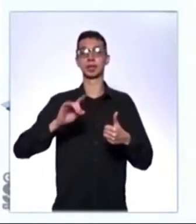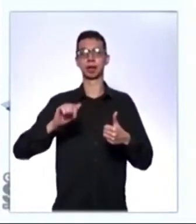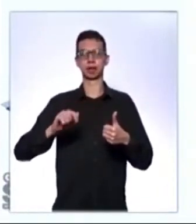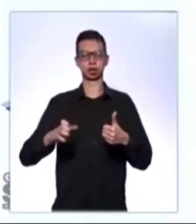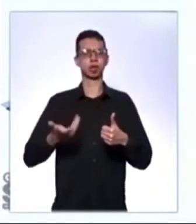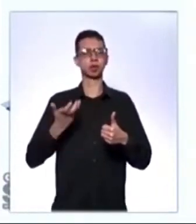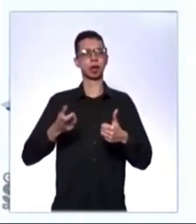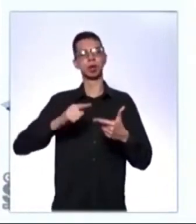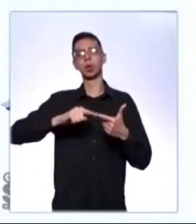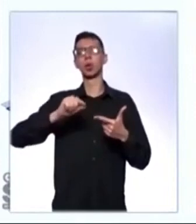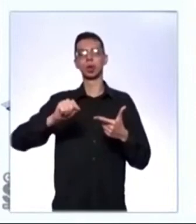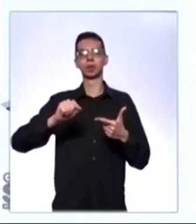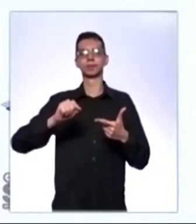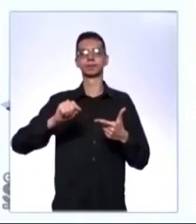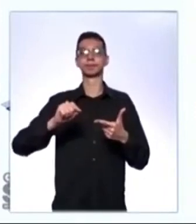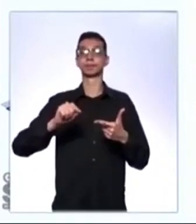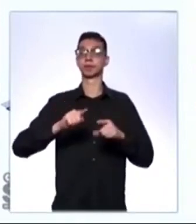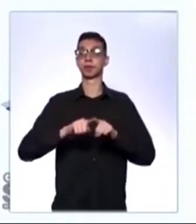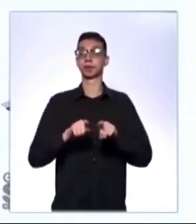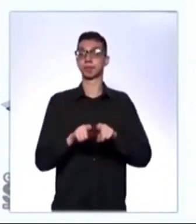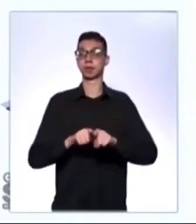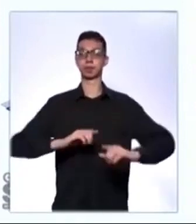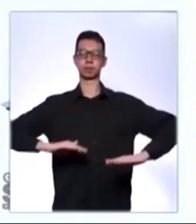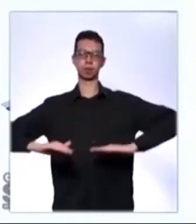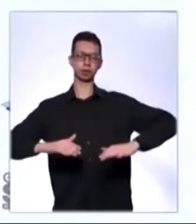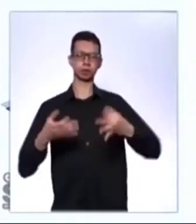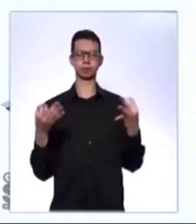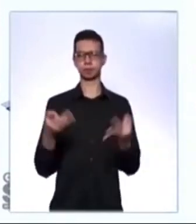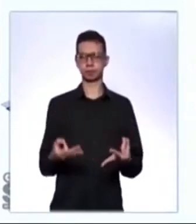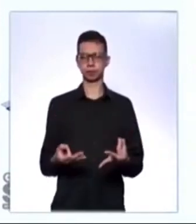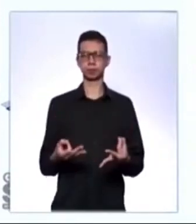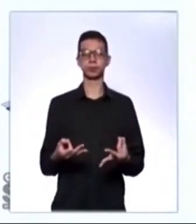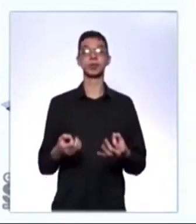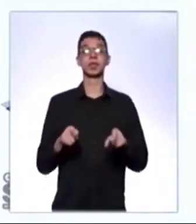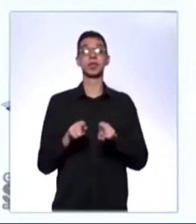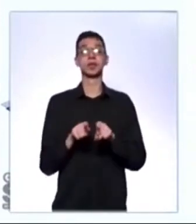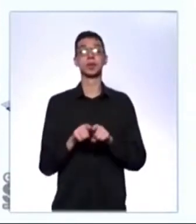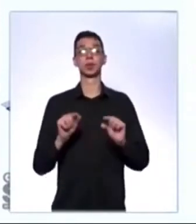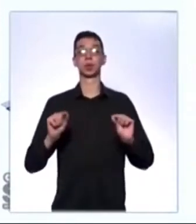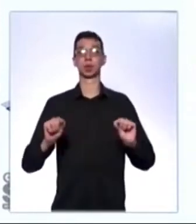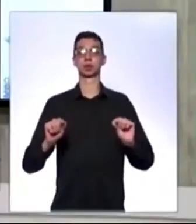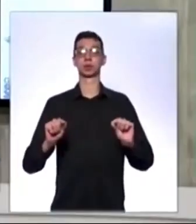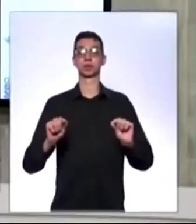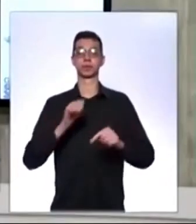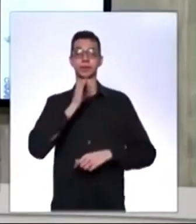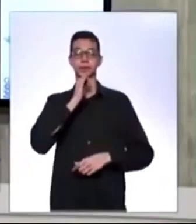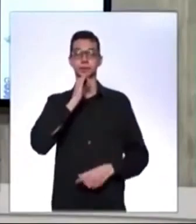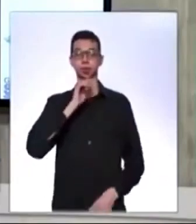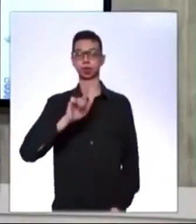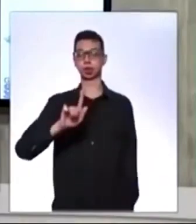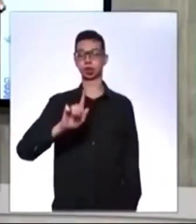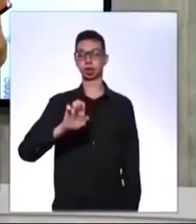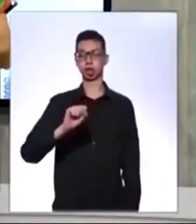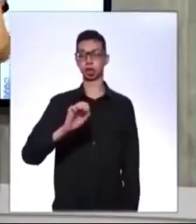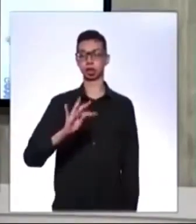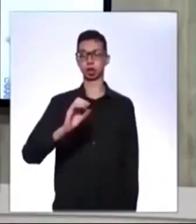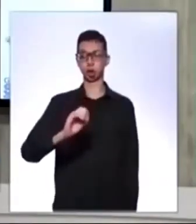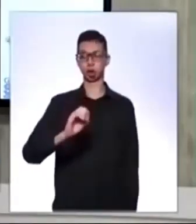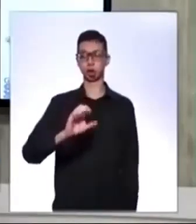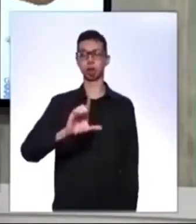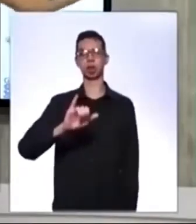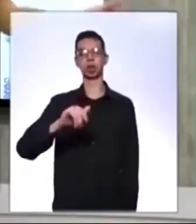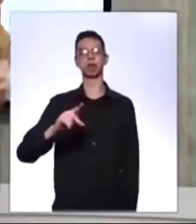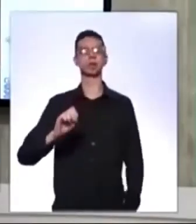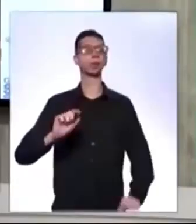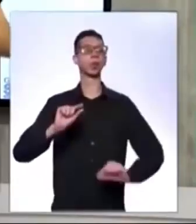quero graciosidade e eu quero gestos limpos. O que é um gesto limpo? Um gesto limpo é um